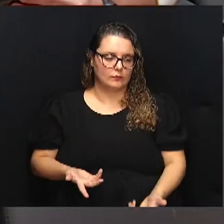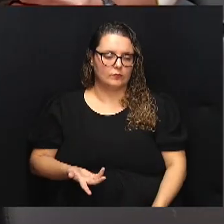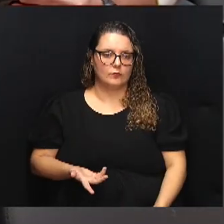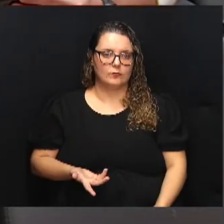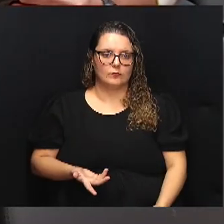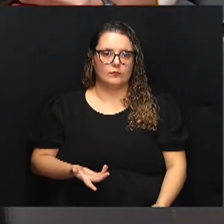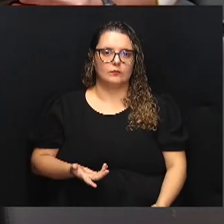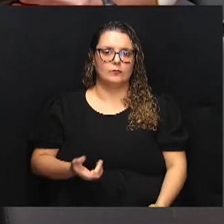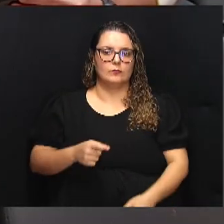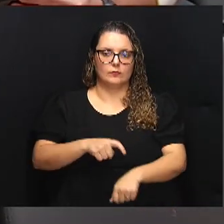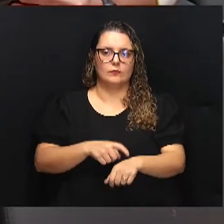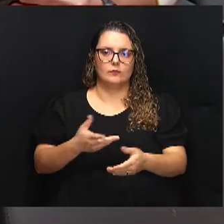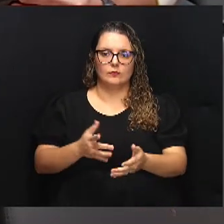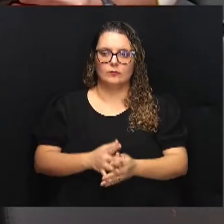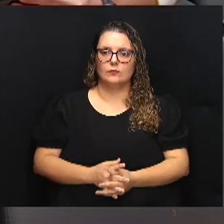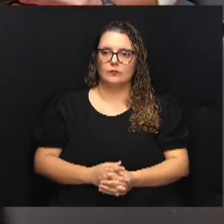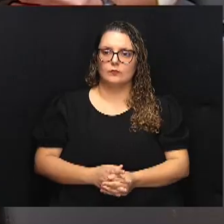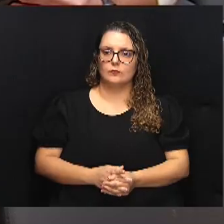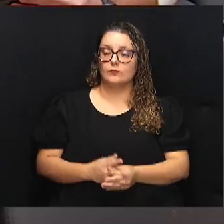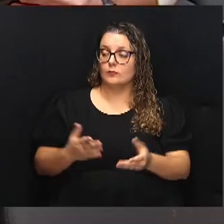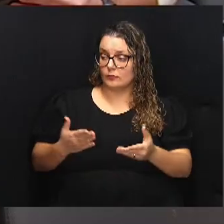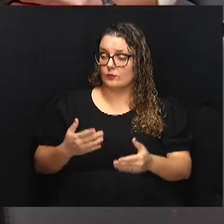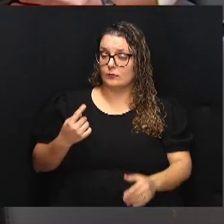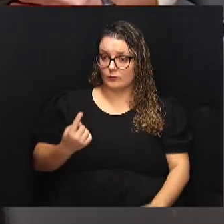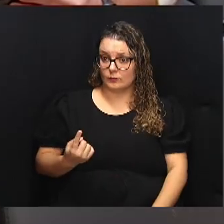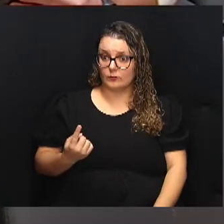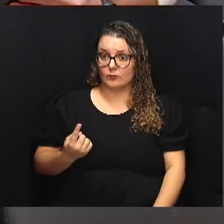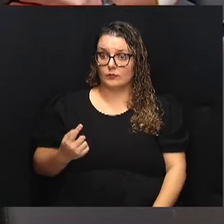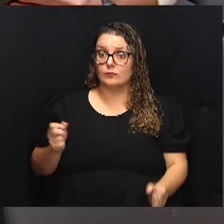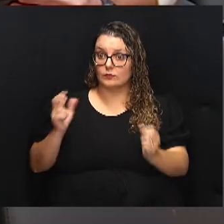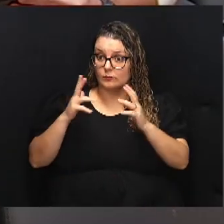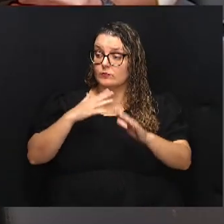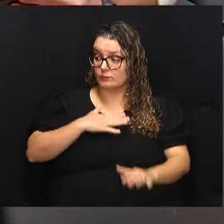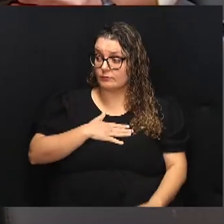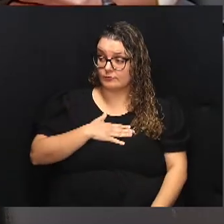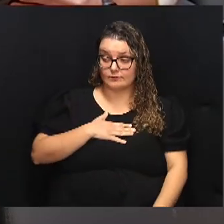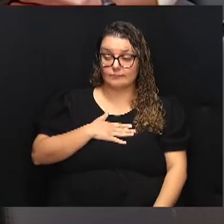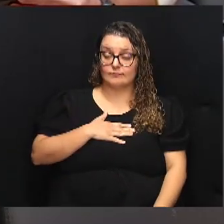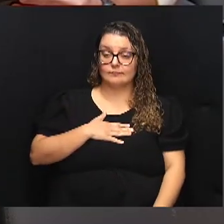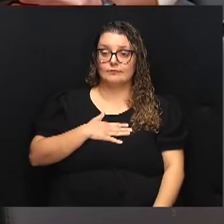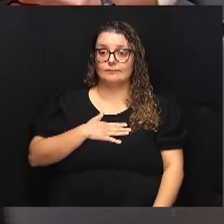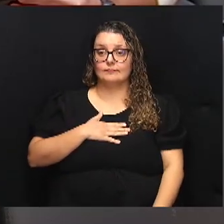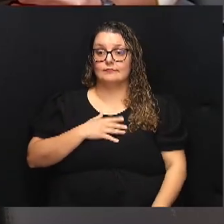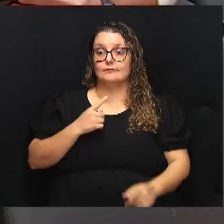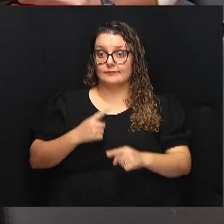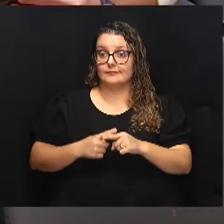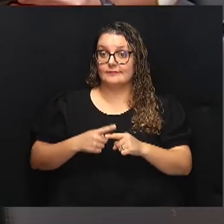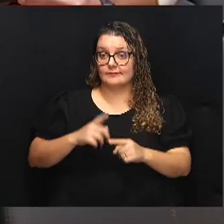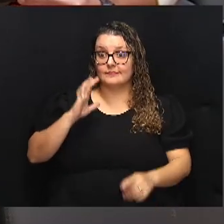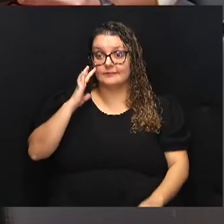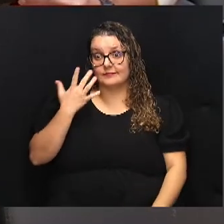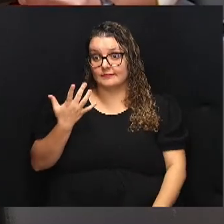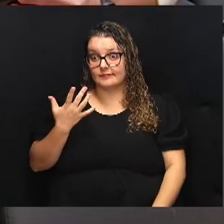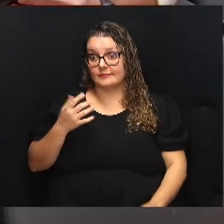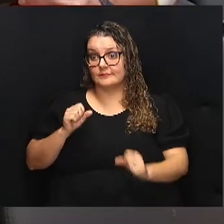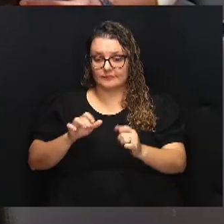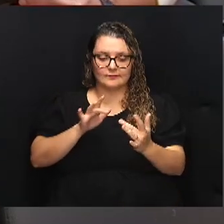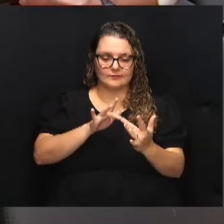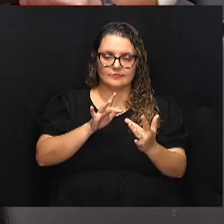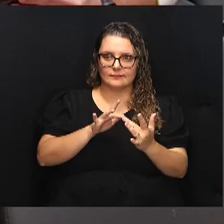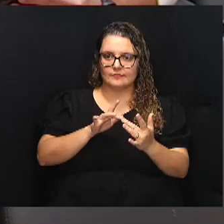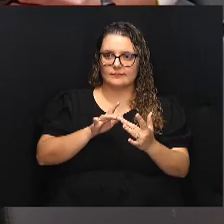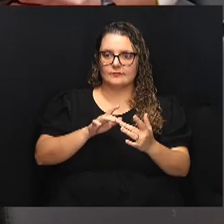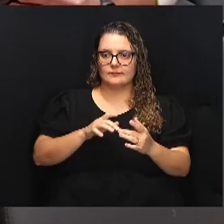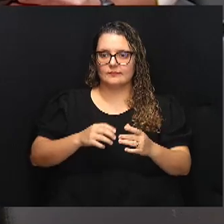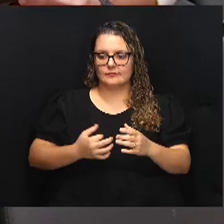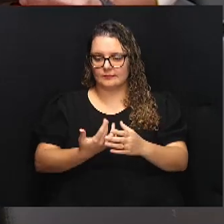essa situação. Agora um que chamou muito minha atenção, porque eu acho que já pude ter contato com essas